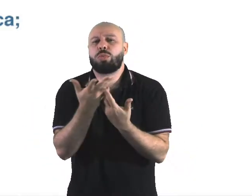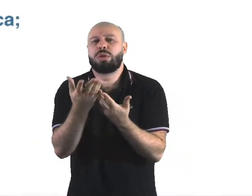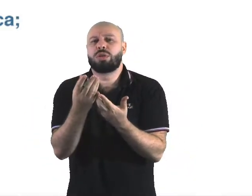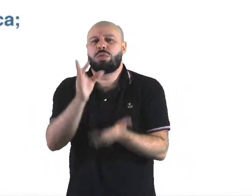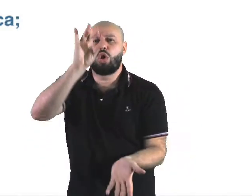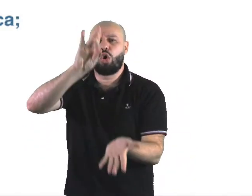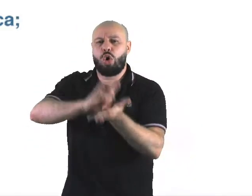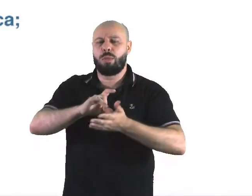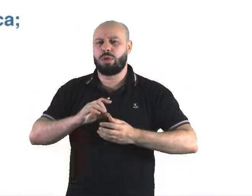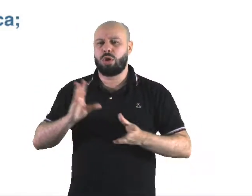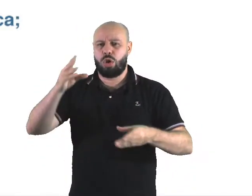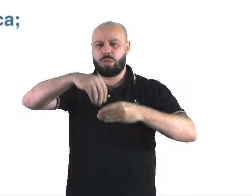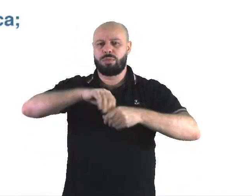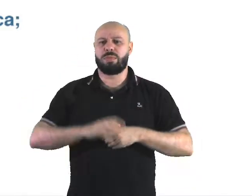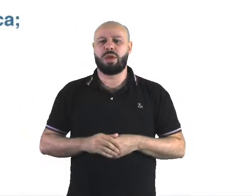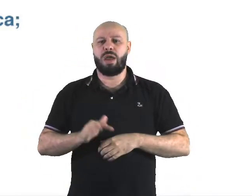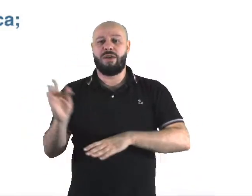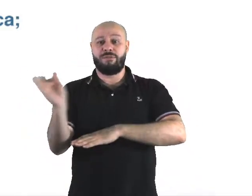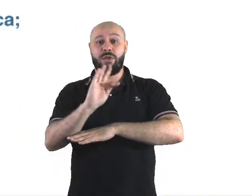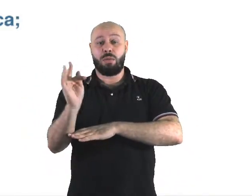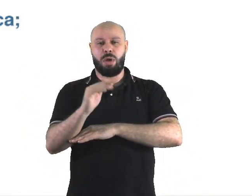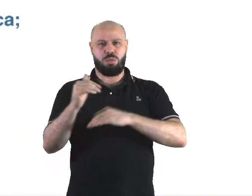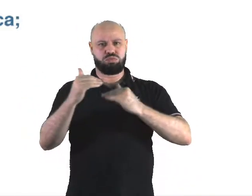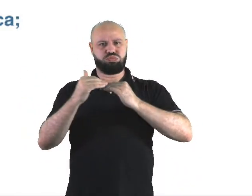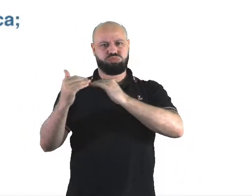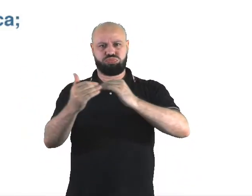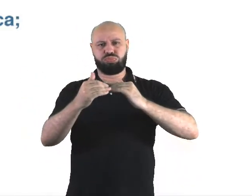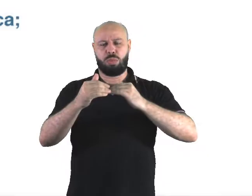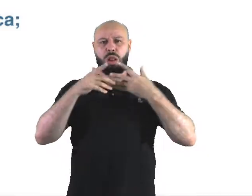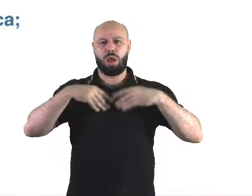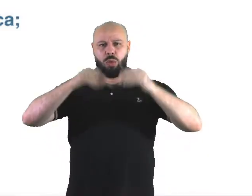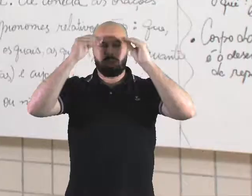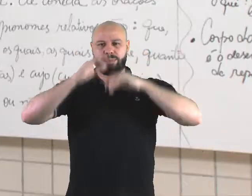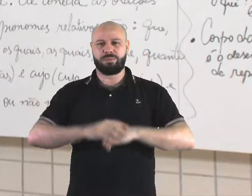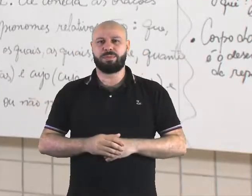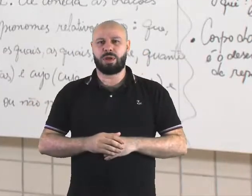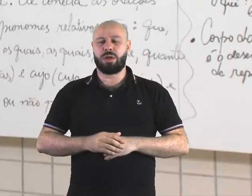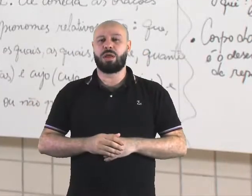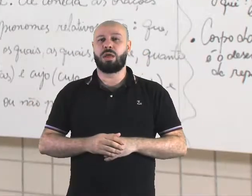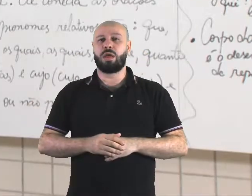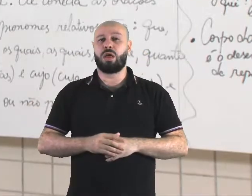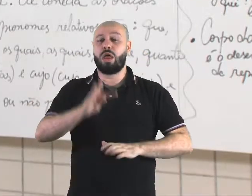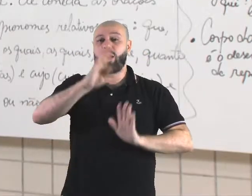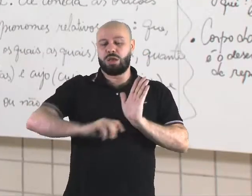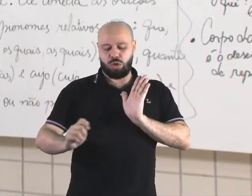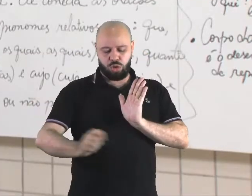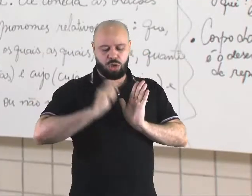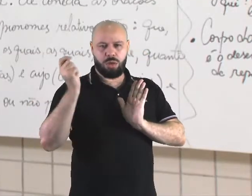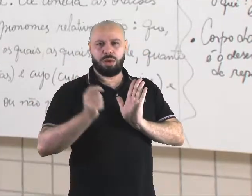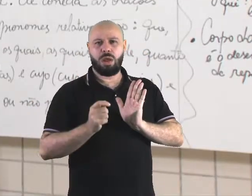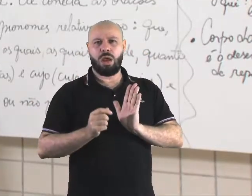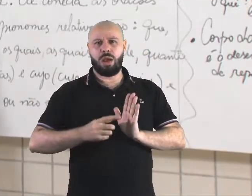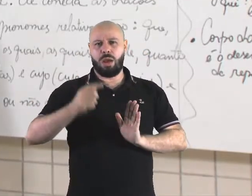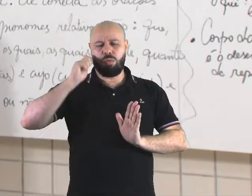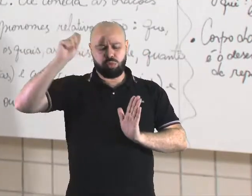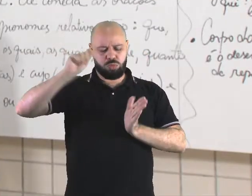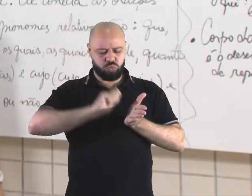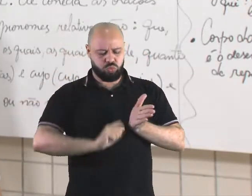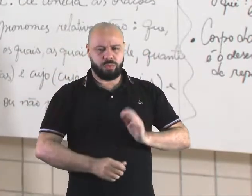a linguagem é formal, padrão, textos assinados pelos autores, tá?